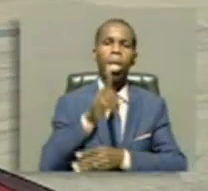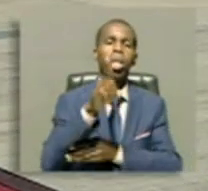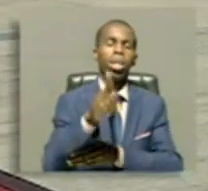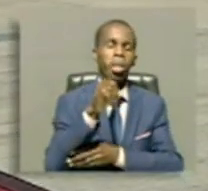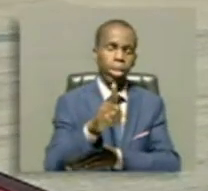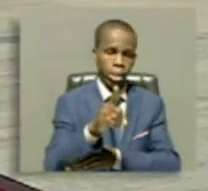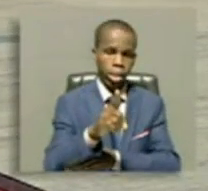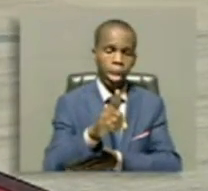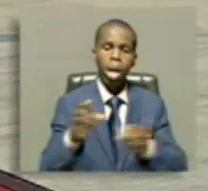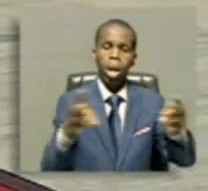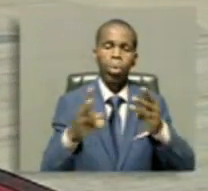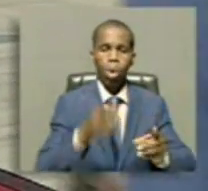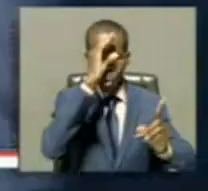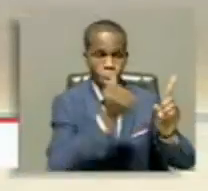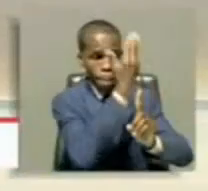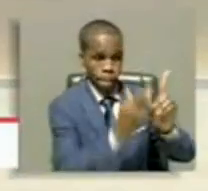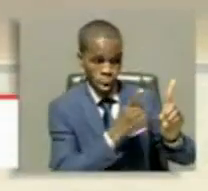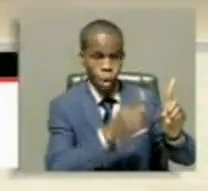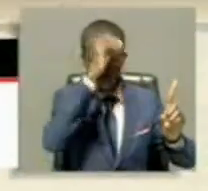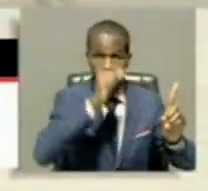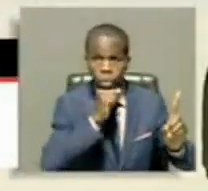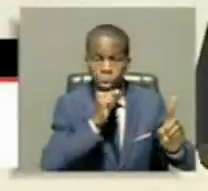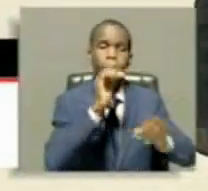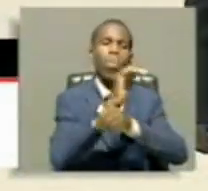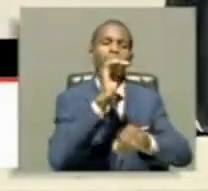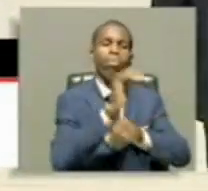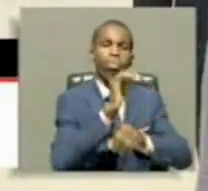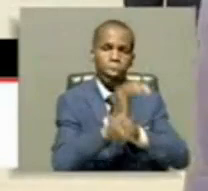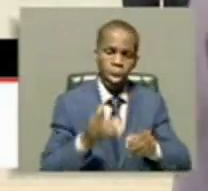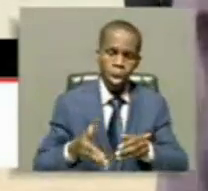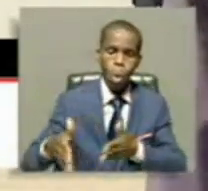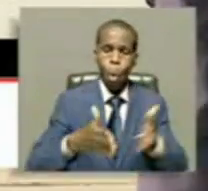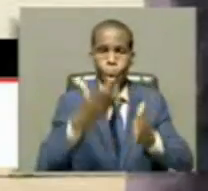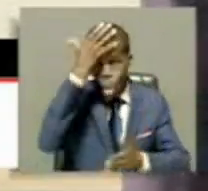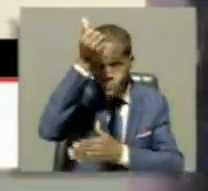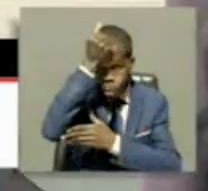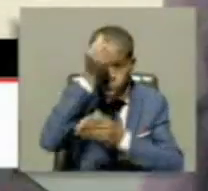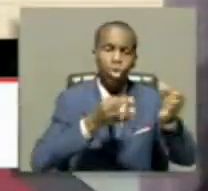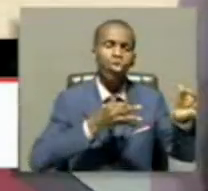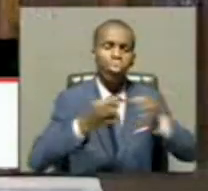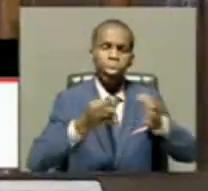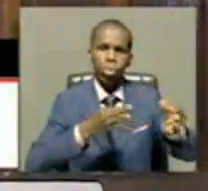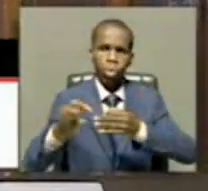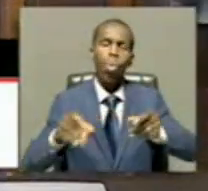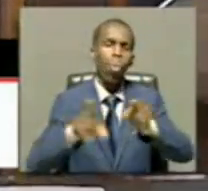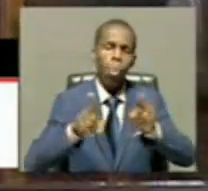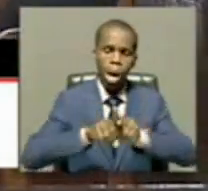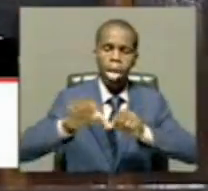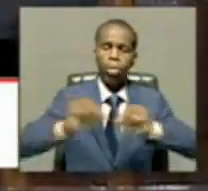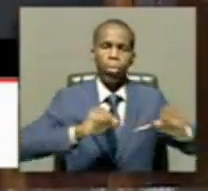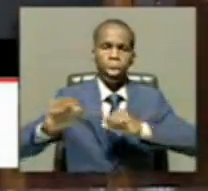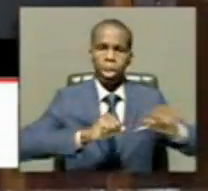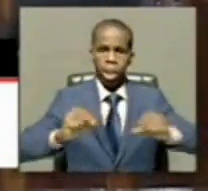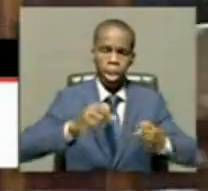notícia, disse que o turismo é o petróleo da Huila, província do sul de Angola, que acolhe por estes dias a Feira